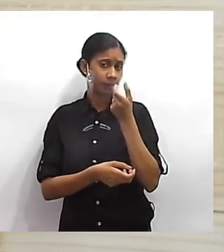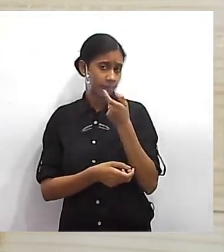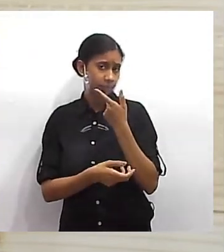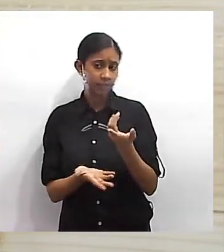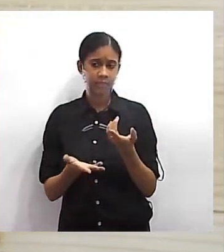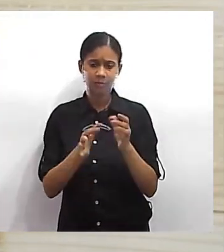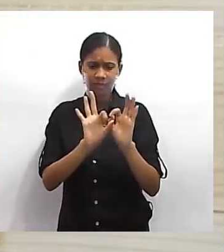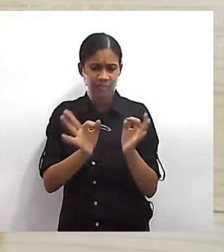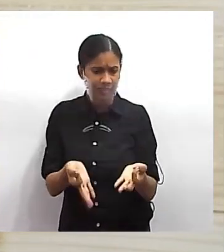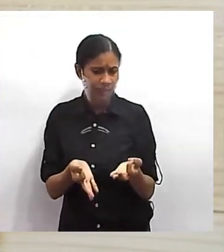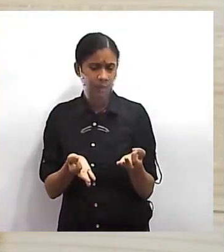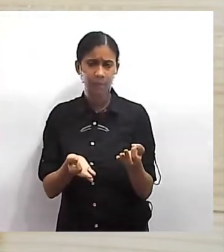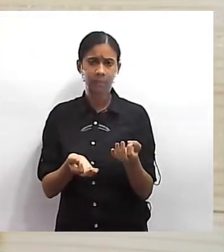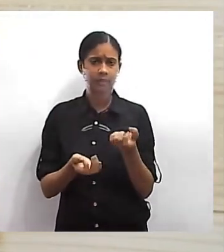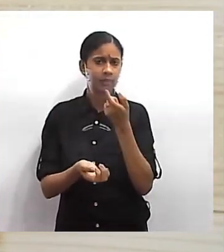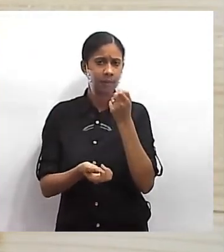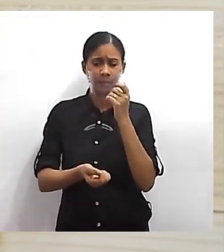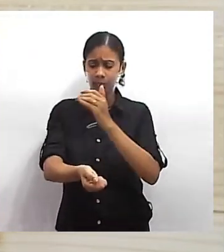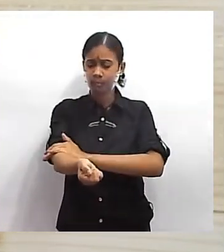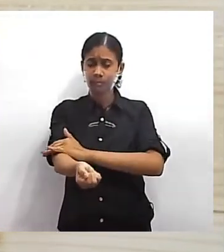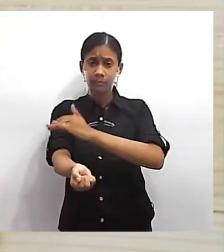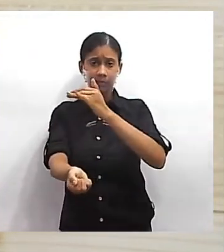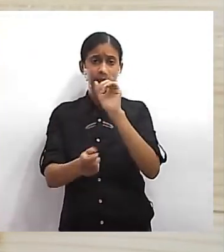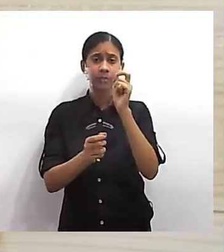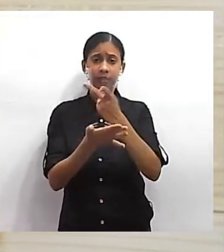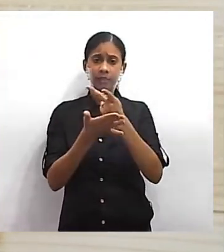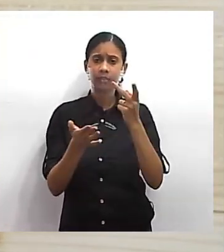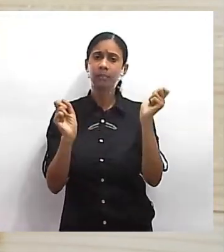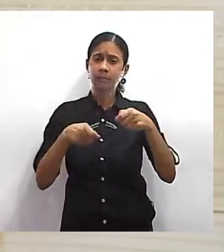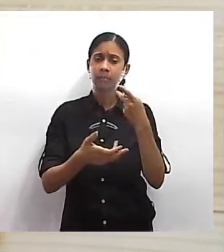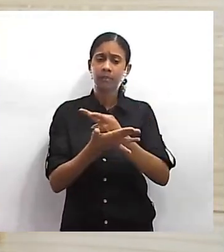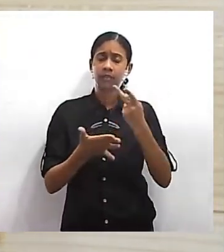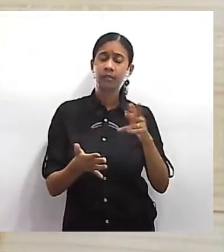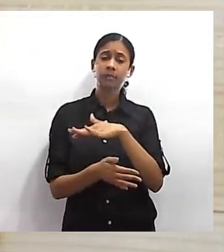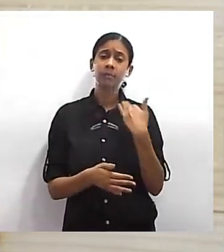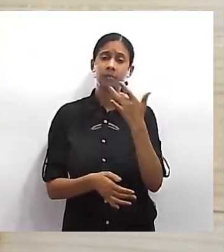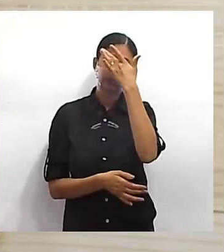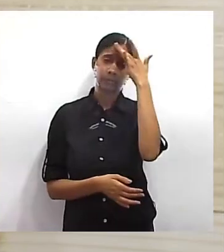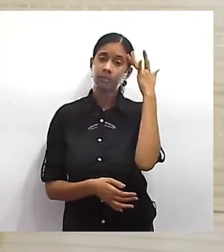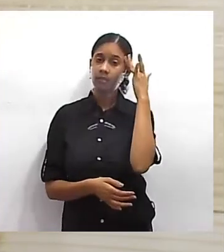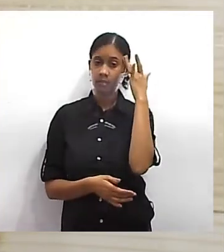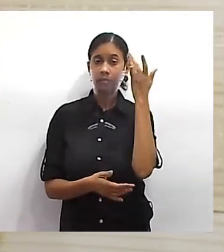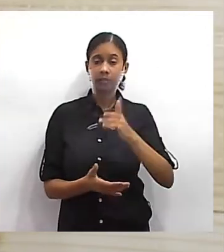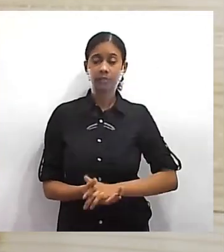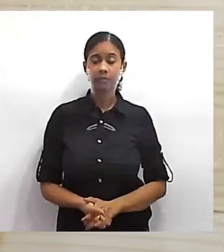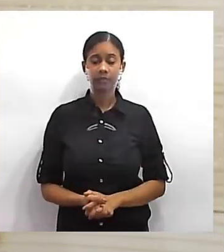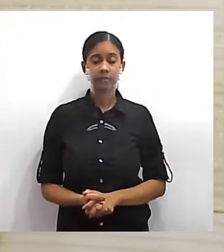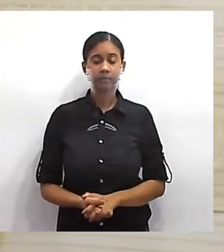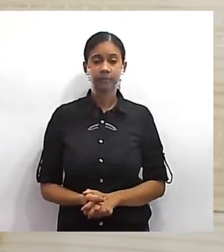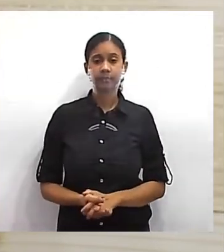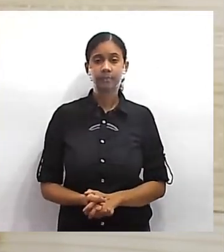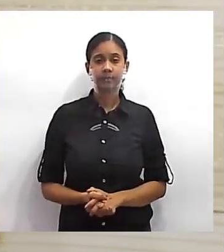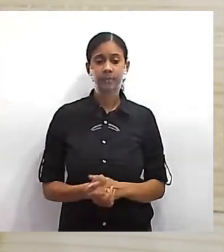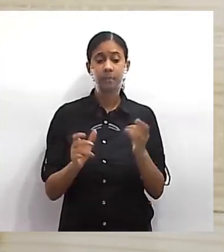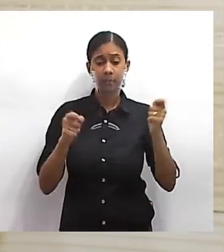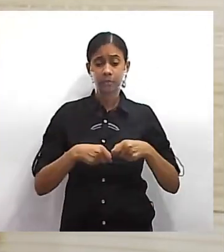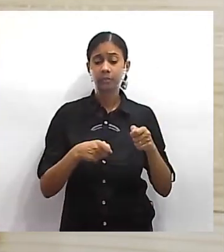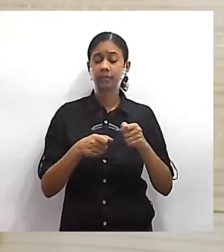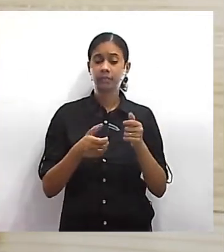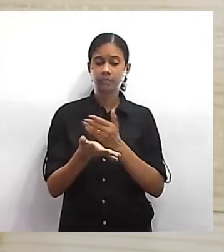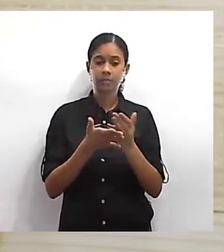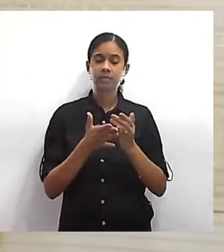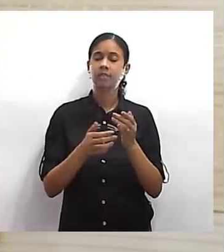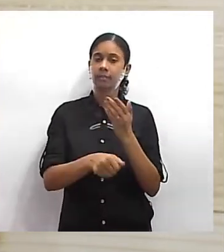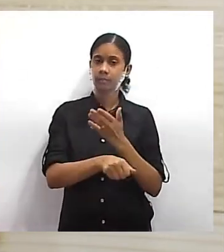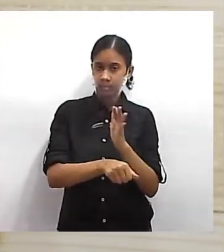remédio simples, como um remédio de pressão, ele causa a morte de pessoas. Ele causa a morte de pessoas que podiam se tratar, pais e